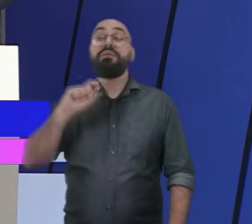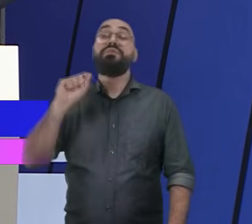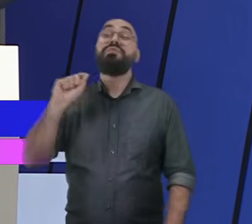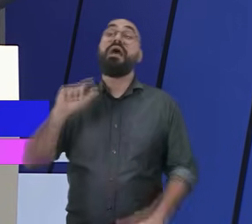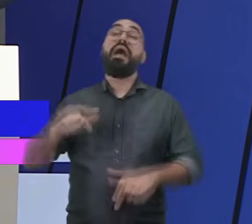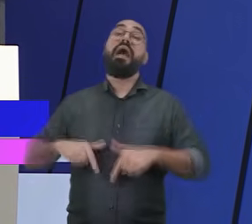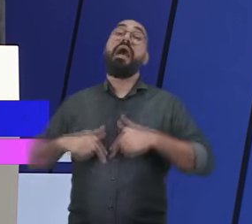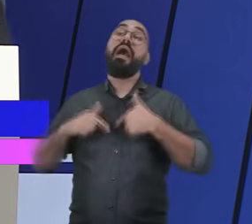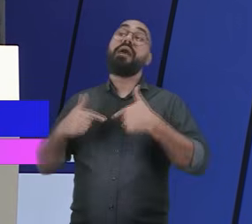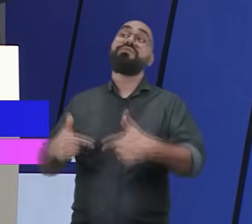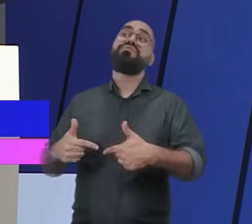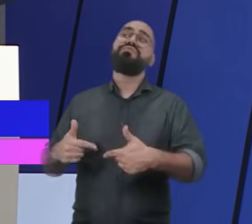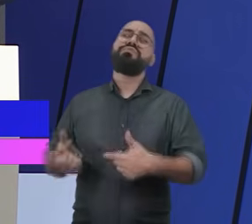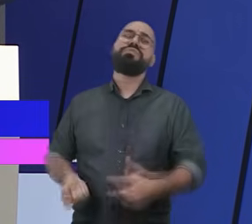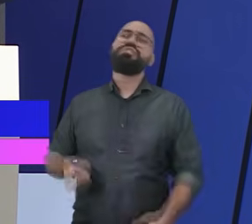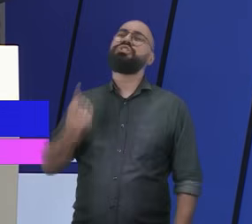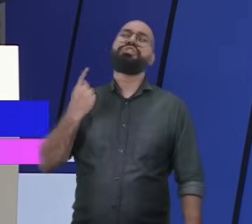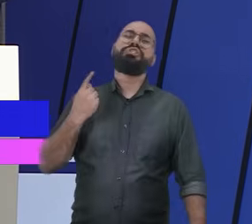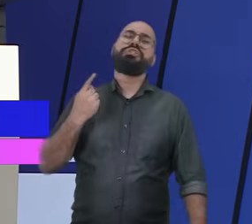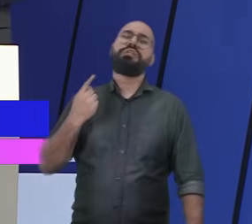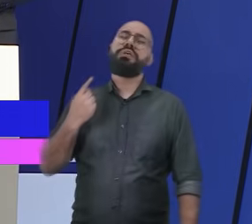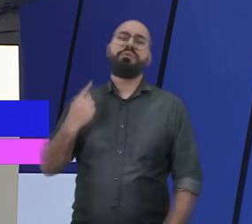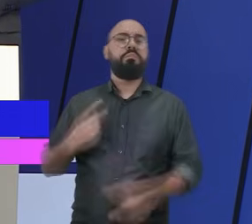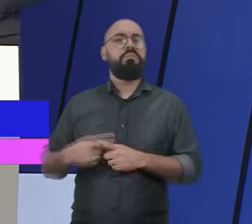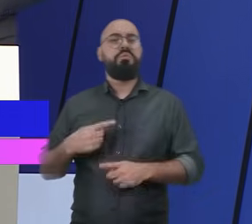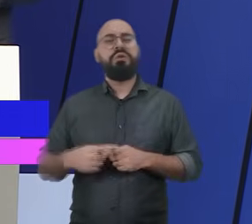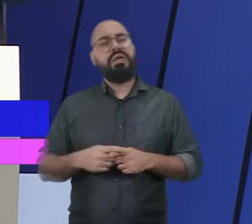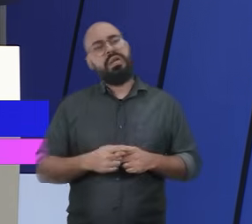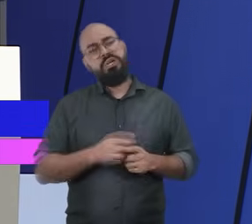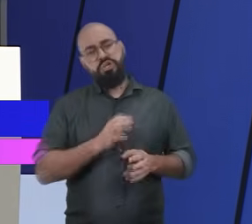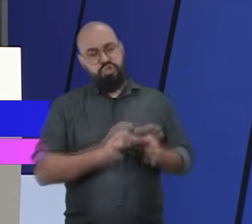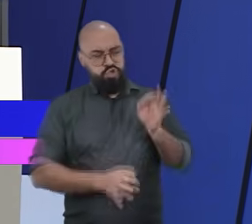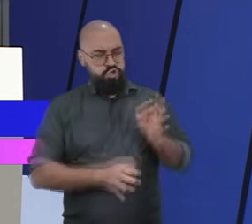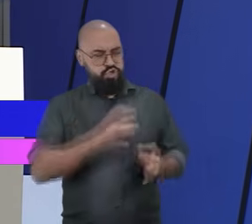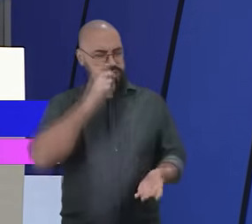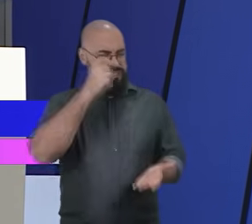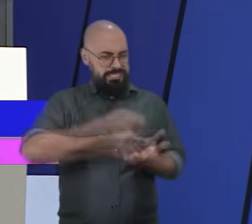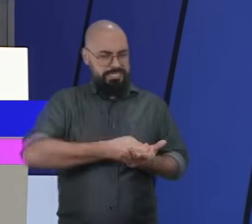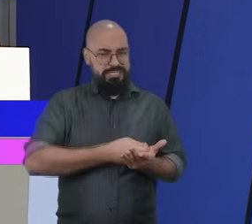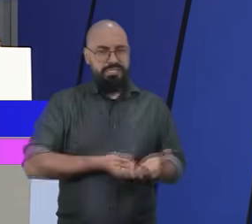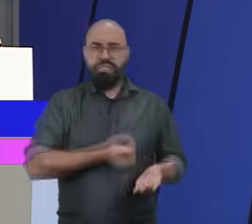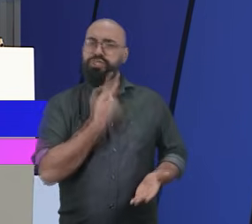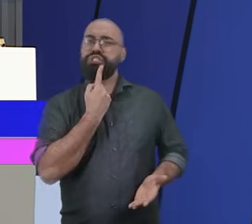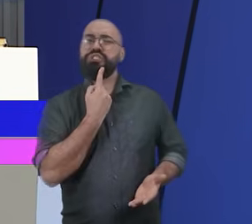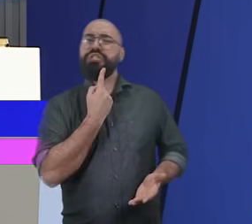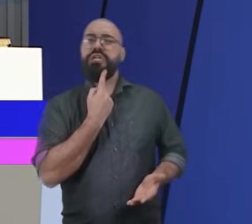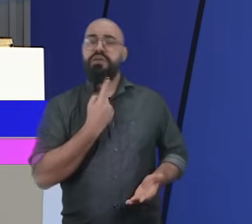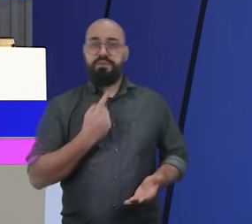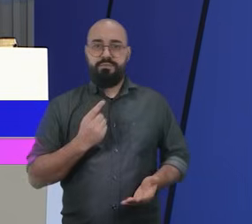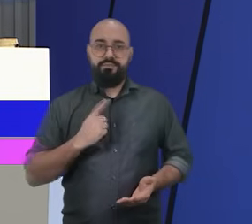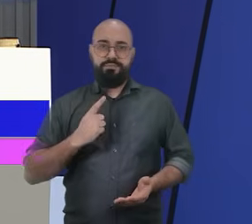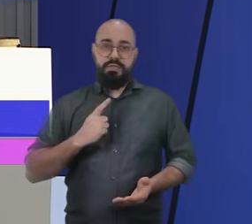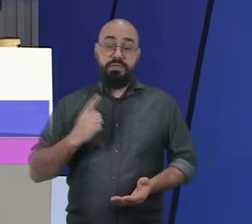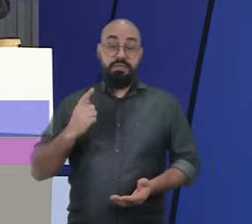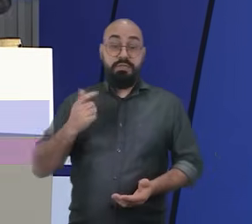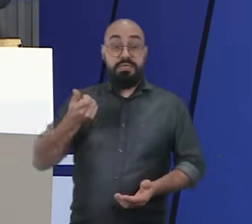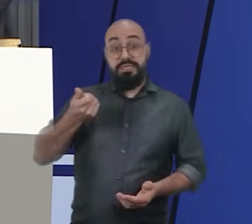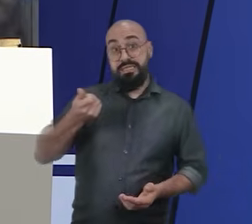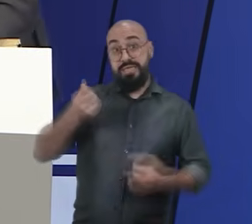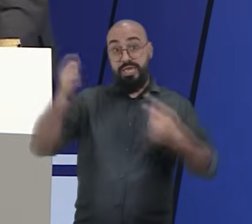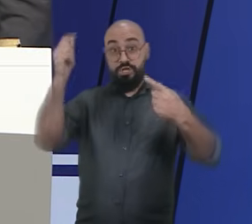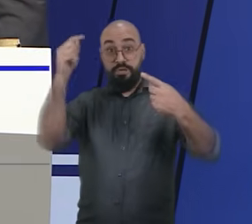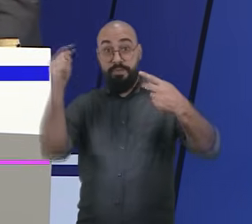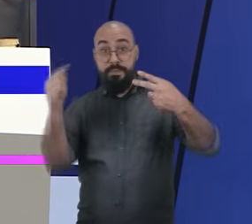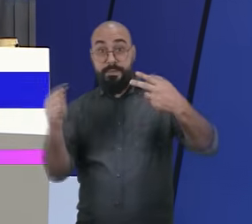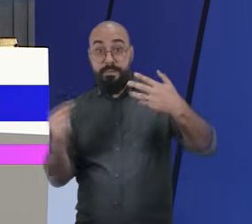que esse ato é tão estranho. Por que a justiça de Deus ela é tão estranha. Eu separei aqui 6 pontos